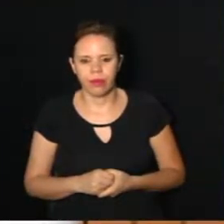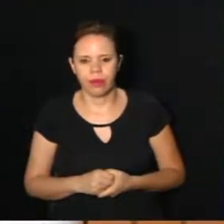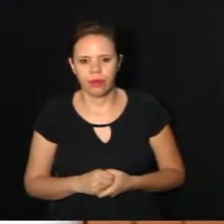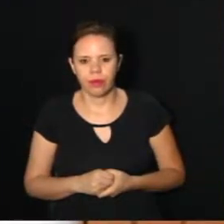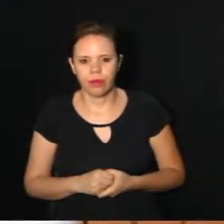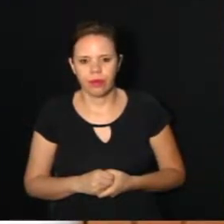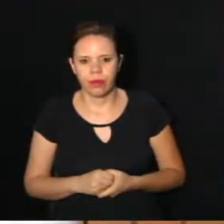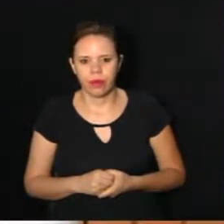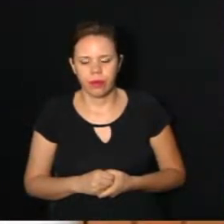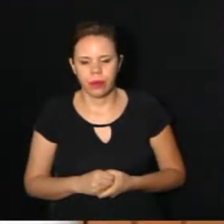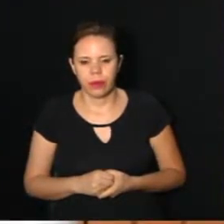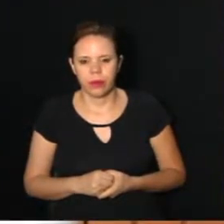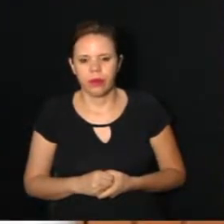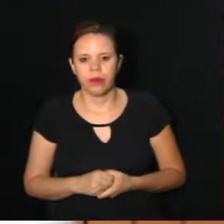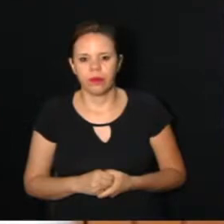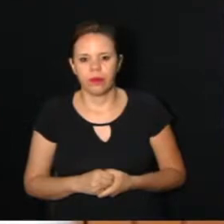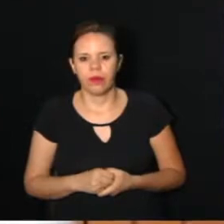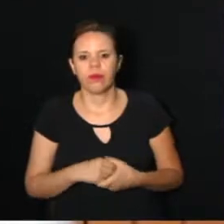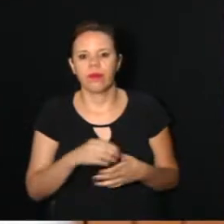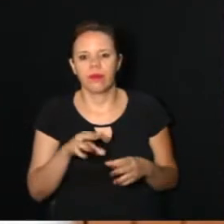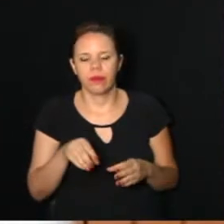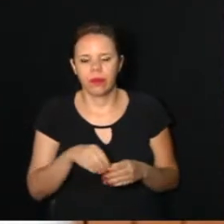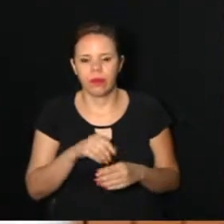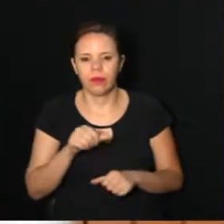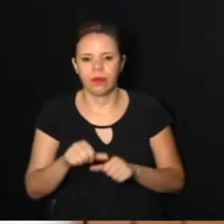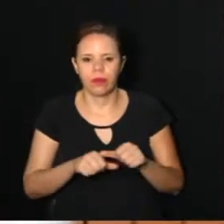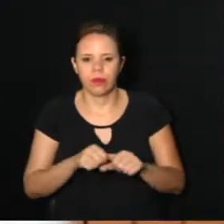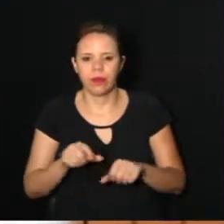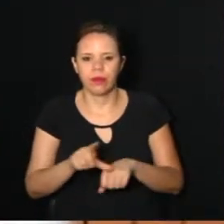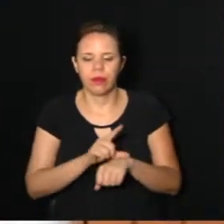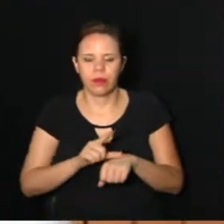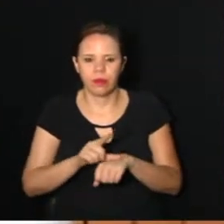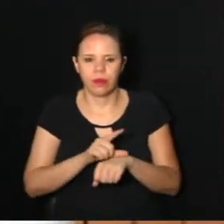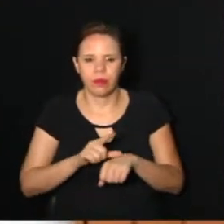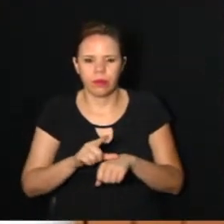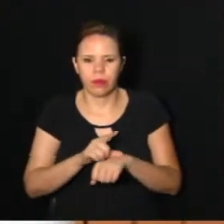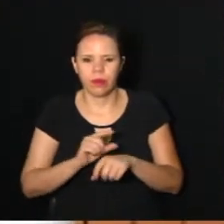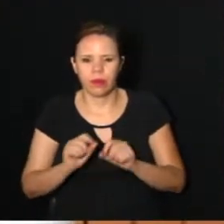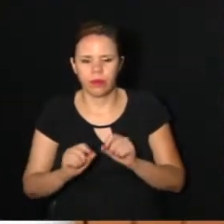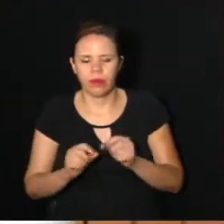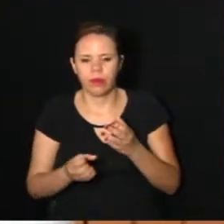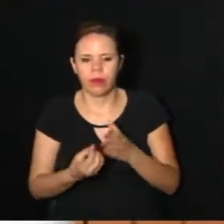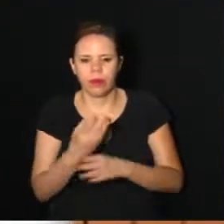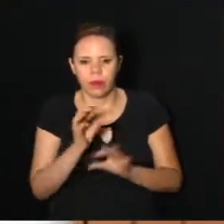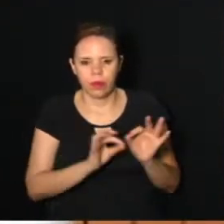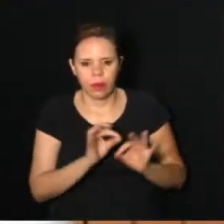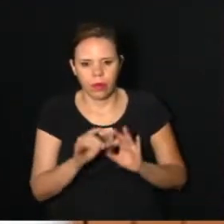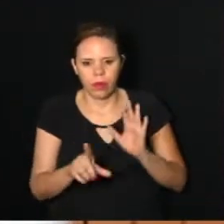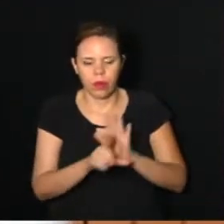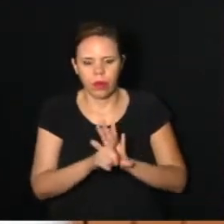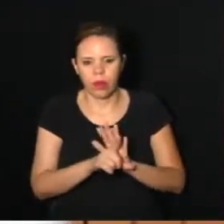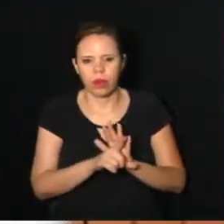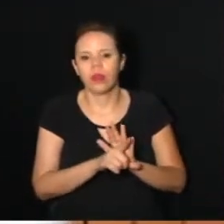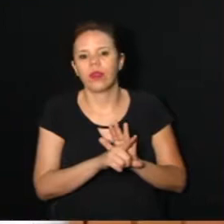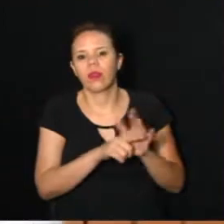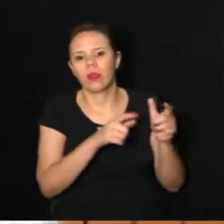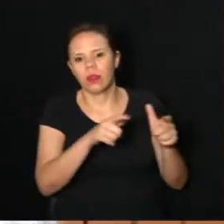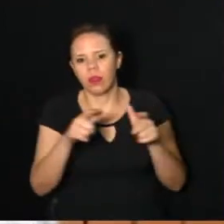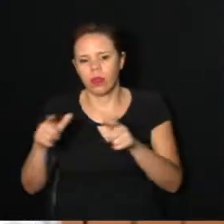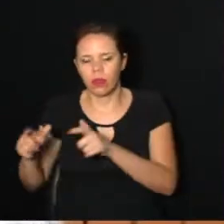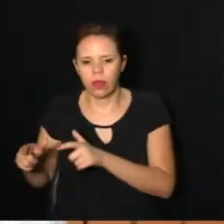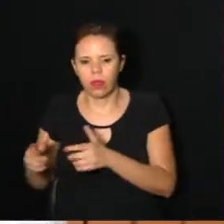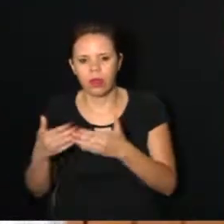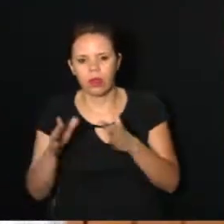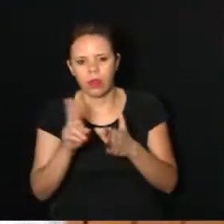atualização da legislação de vara de uso em função das mudanças da legislação edilícia e criação das leis dos bares, criação do alvará de